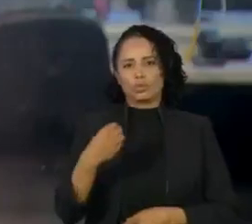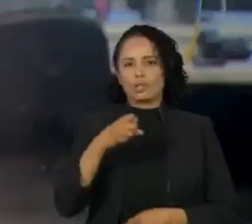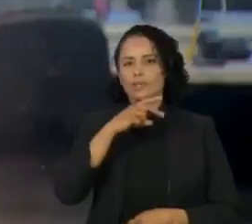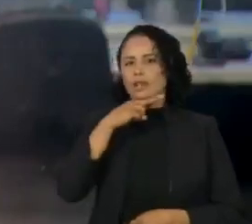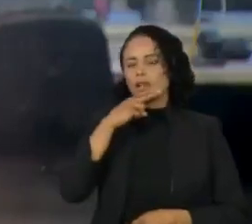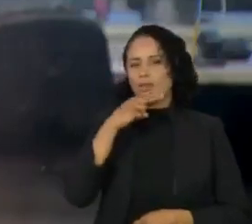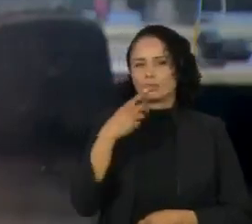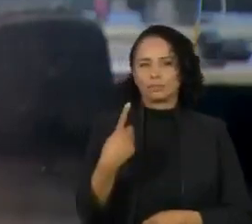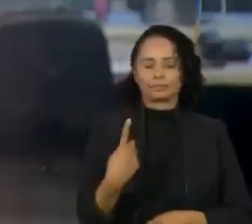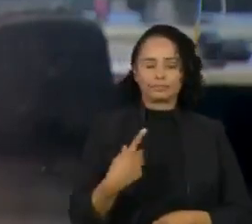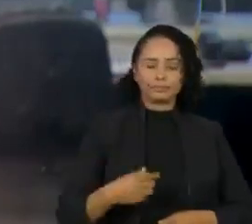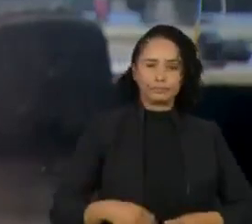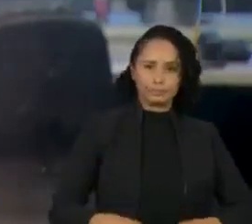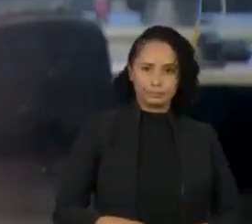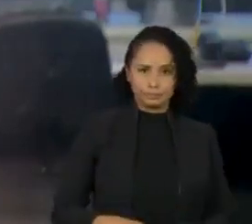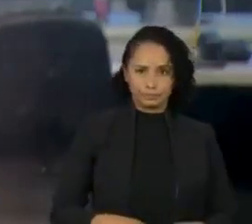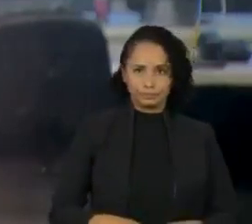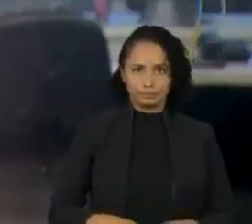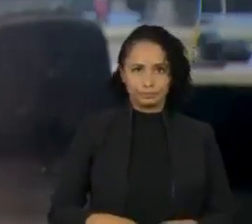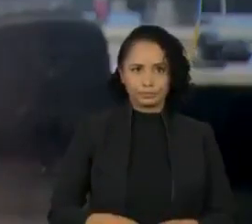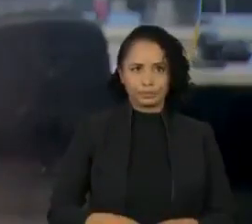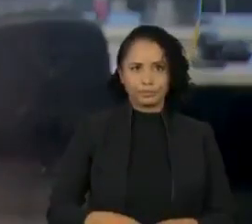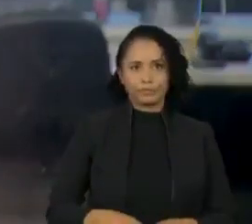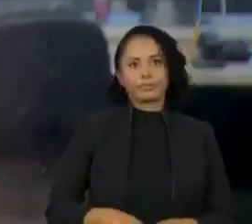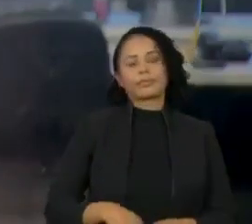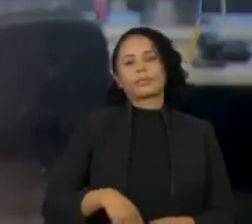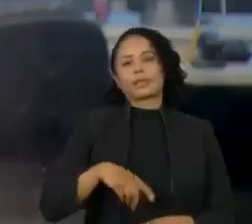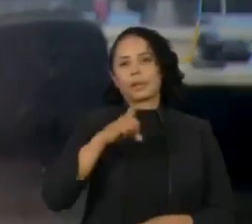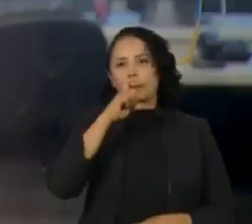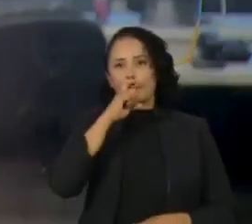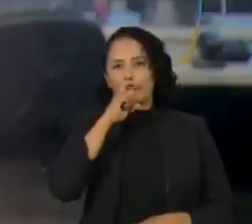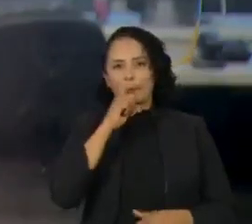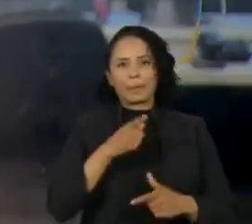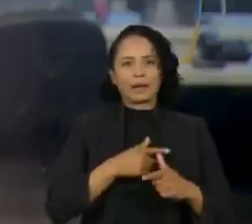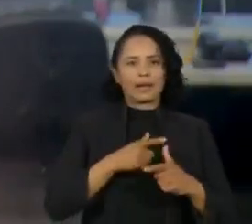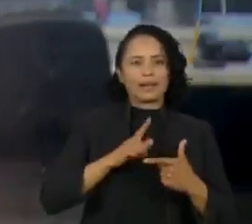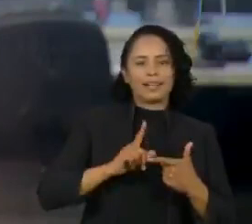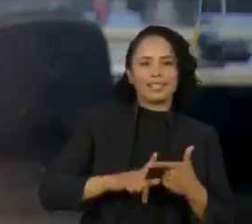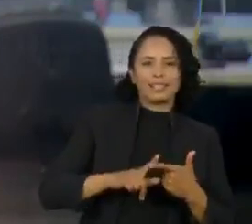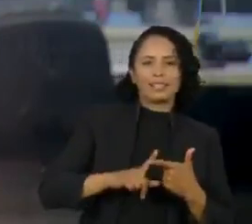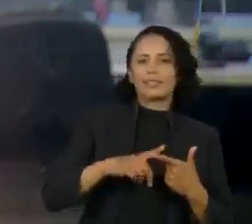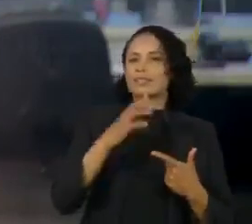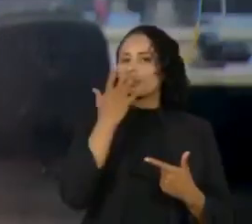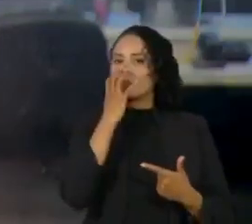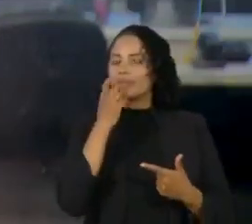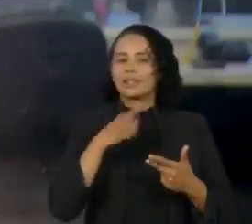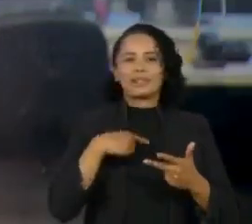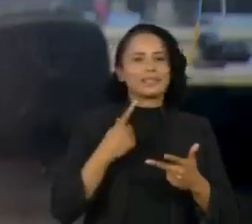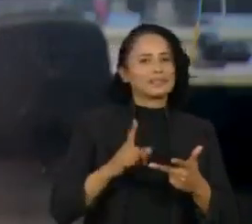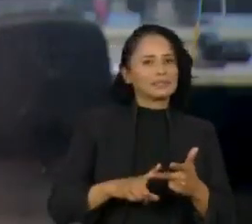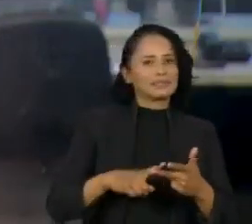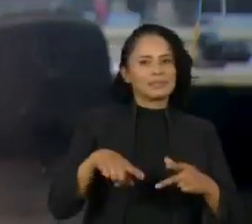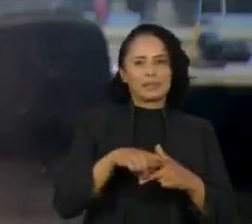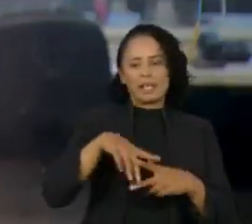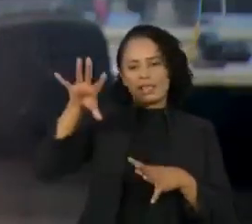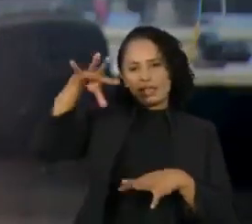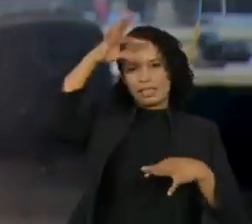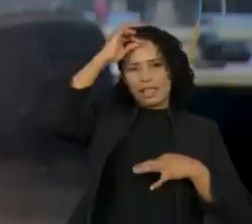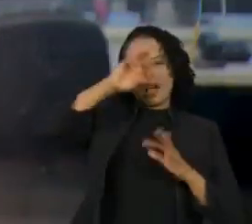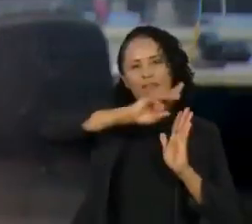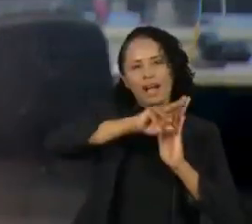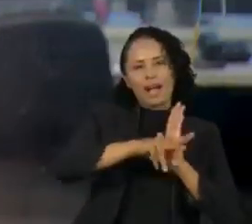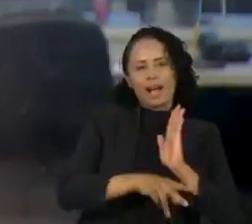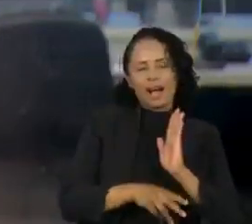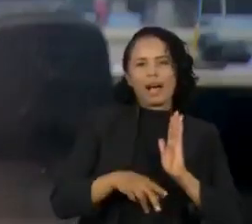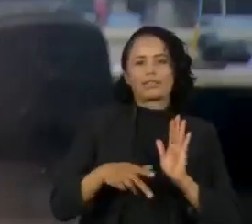e o pai Alf o vingador scooby-doo Gargamel é enorme a lista de personagens que ficaram